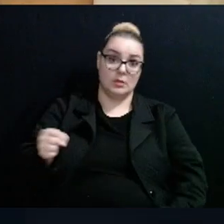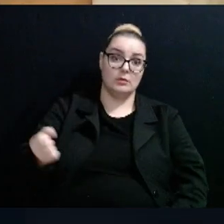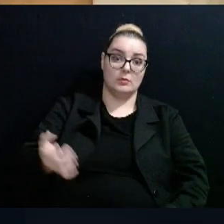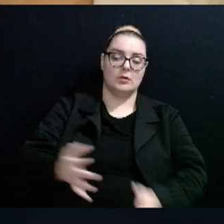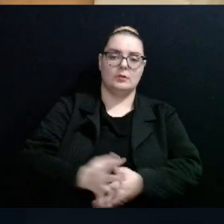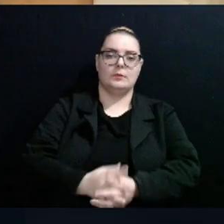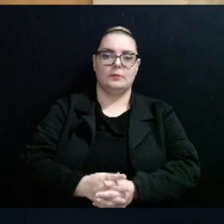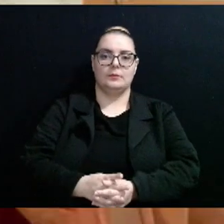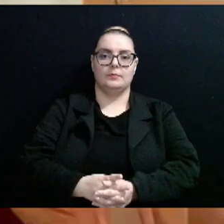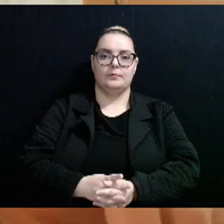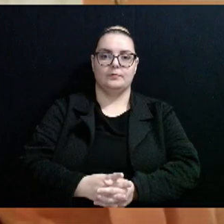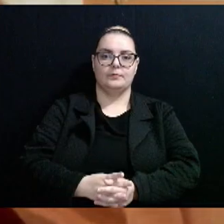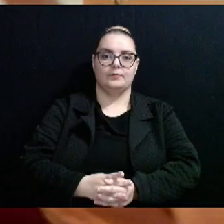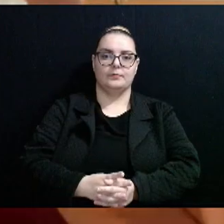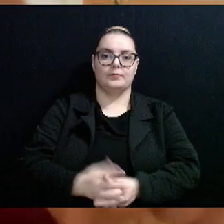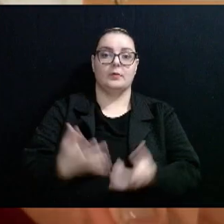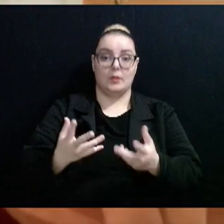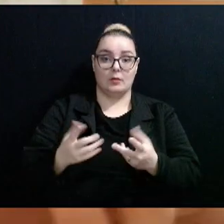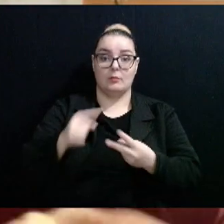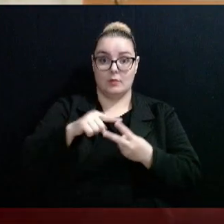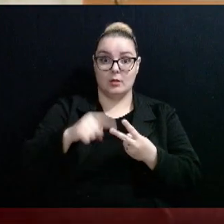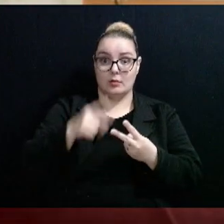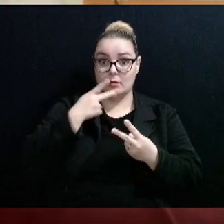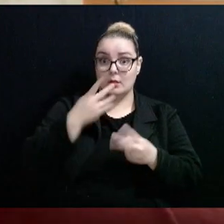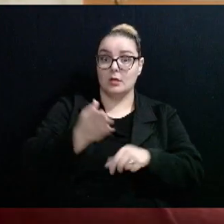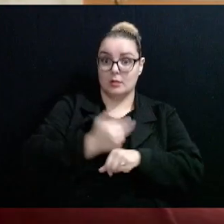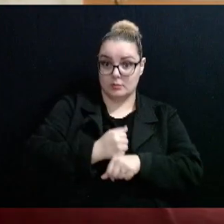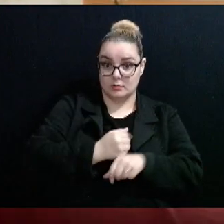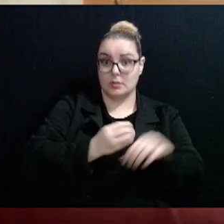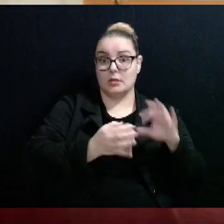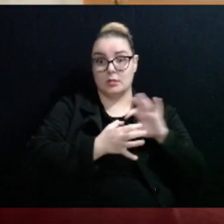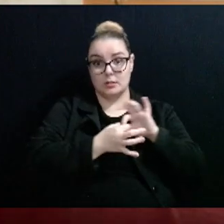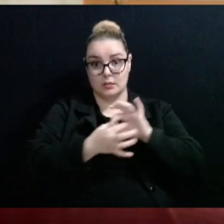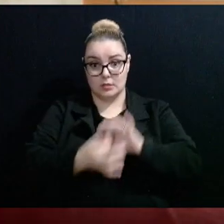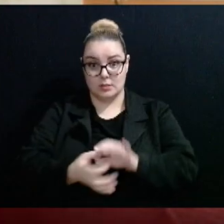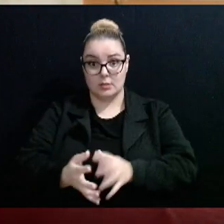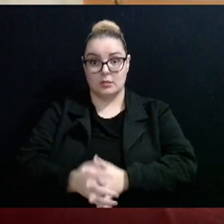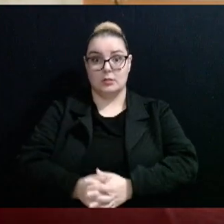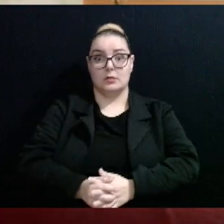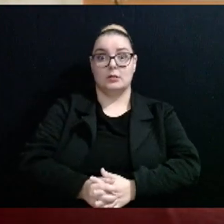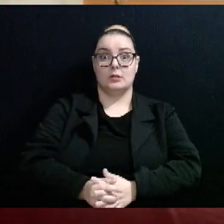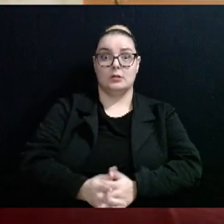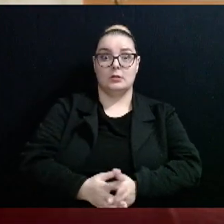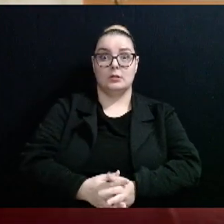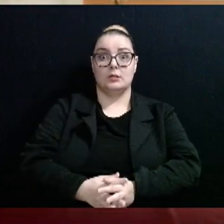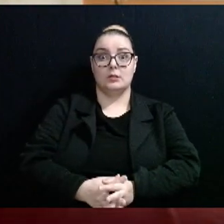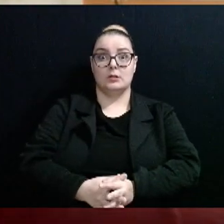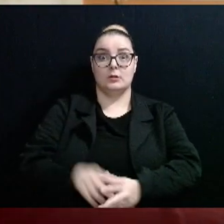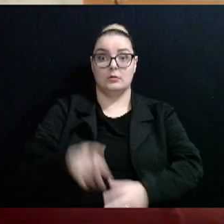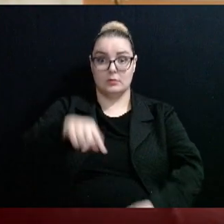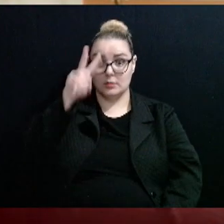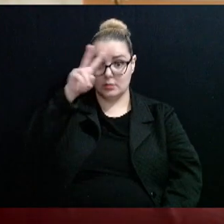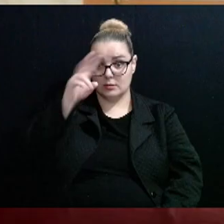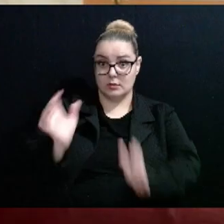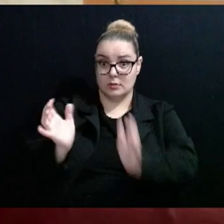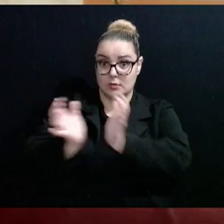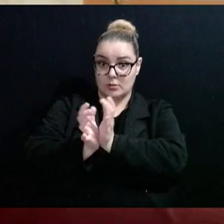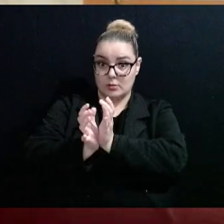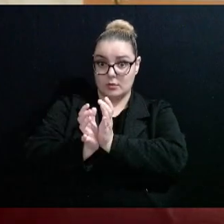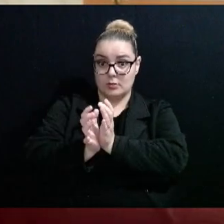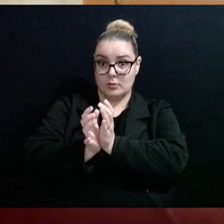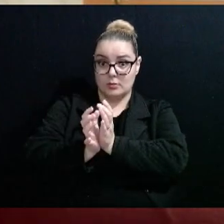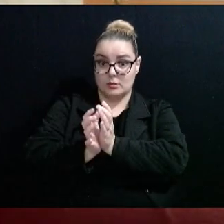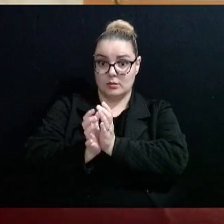Eu quero fazer duas abordagens antes, só para contextualizar. Vocês vão lembrar que na Copa do Mundo passada,